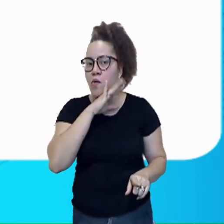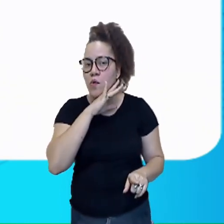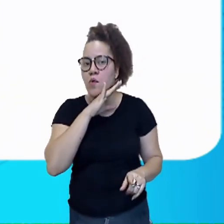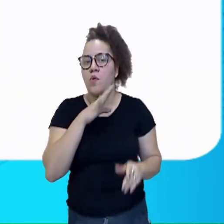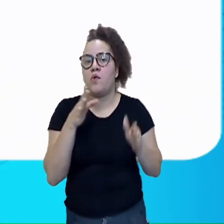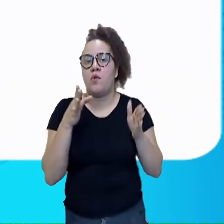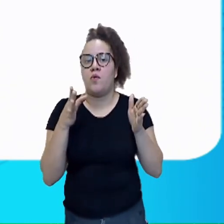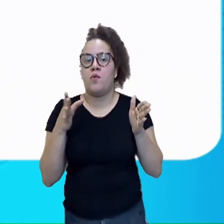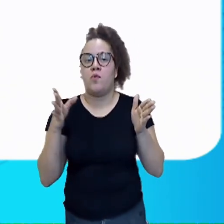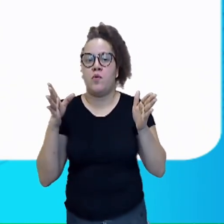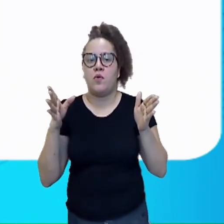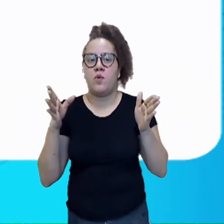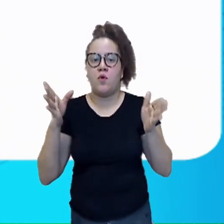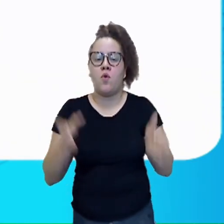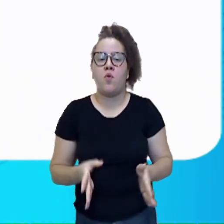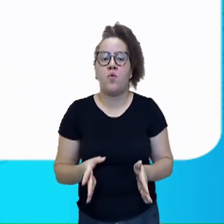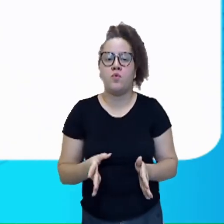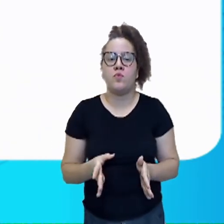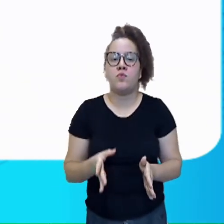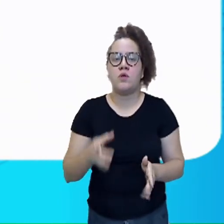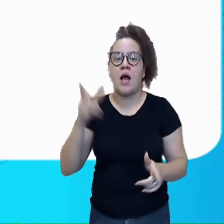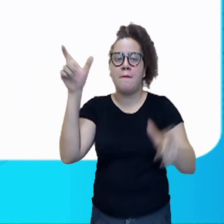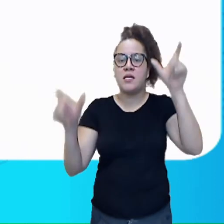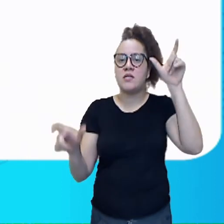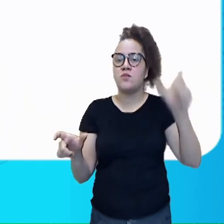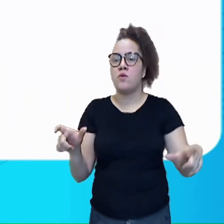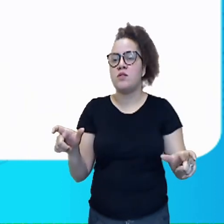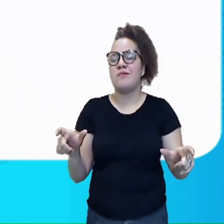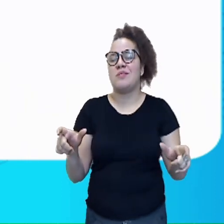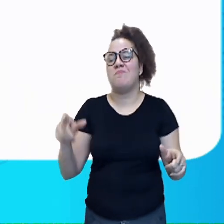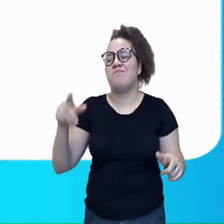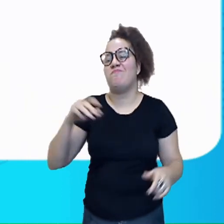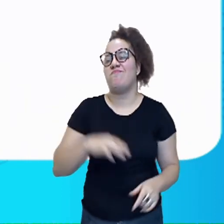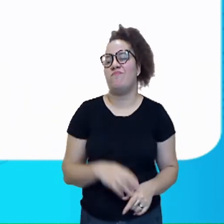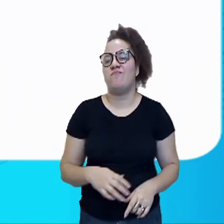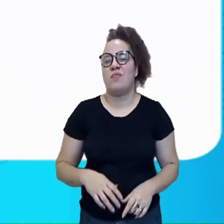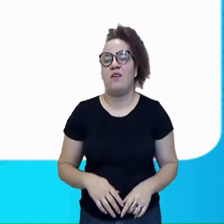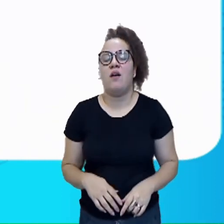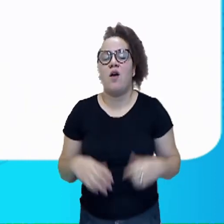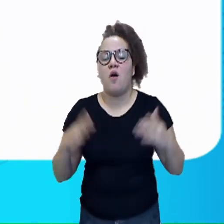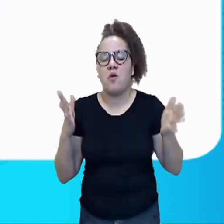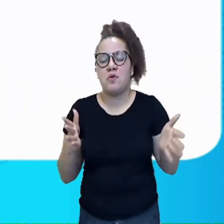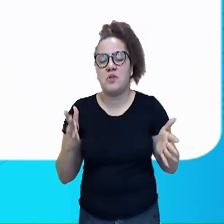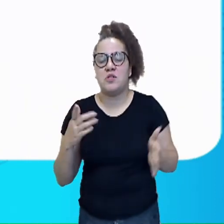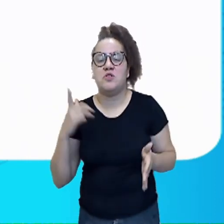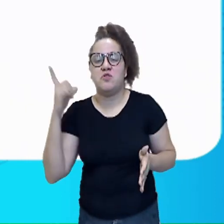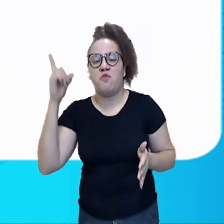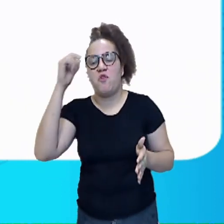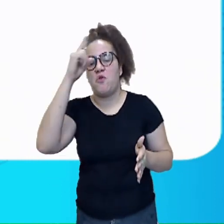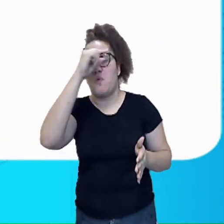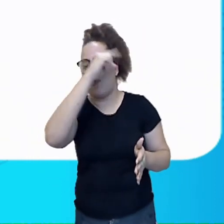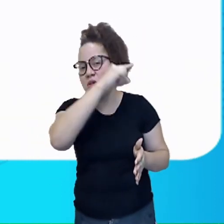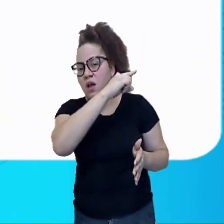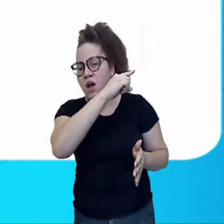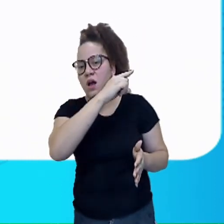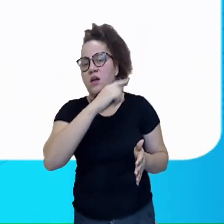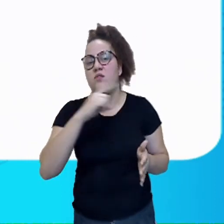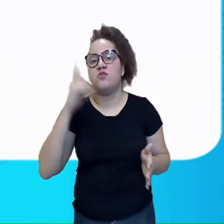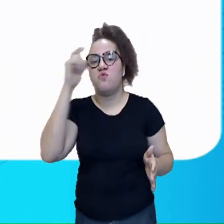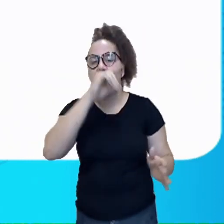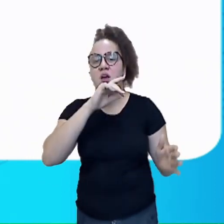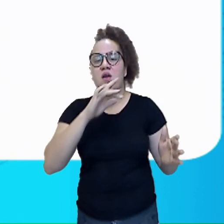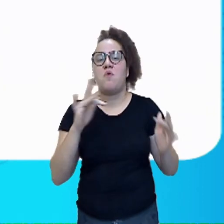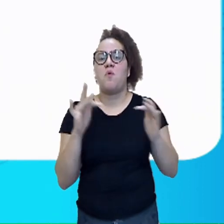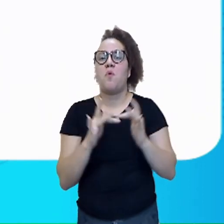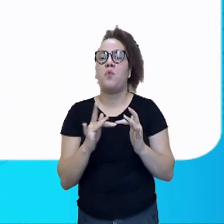a gente podemos dizer que a gente ficou um pouco mais preguiçoso, né? Então a gente tem um pouco o contato